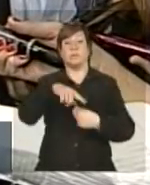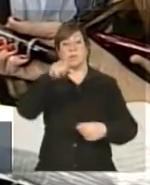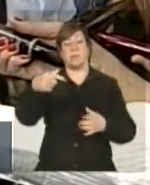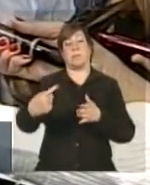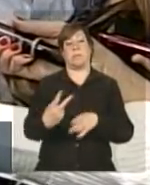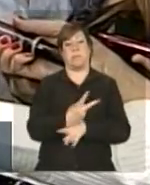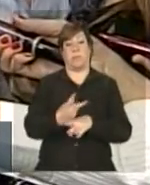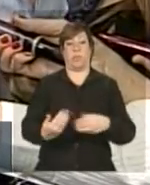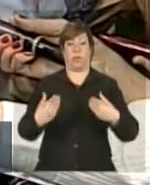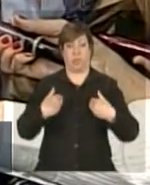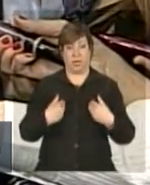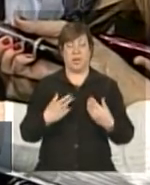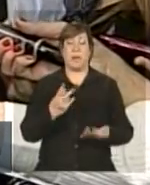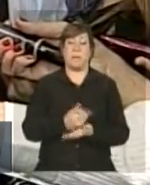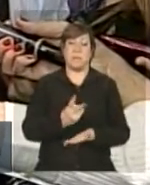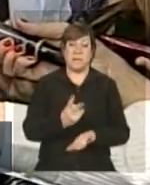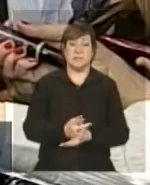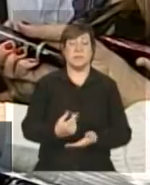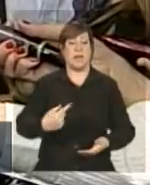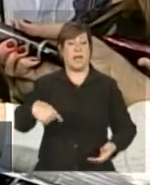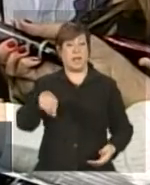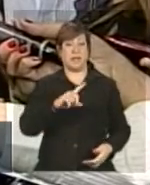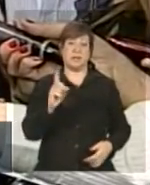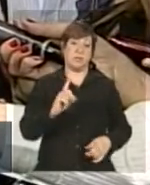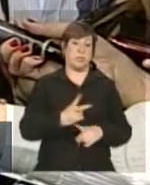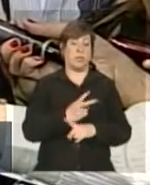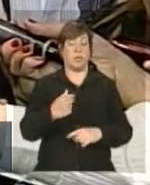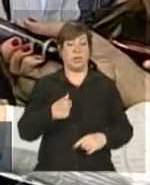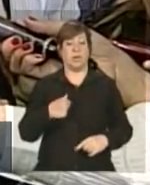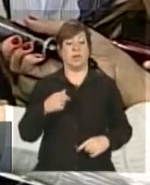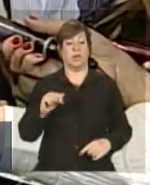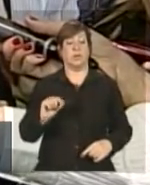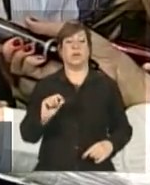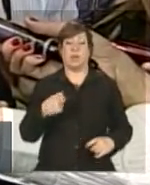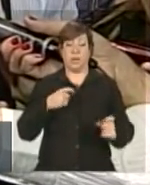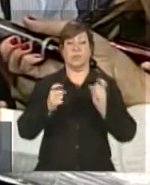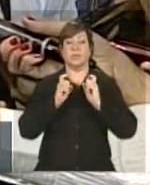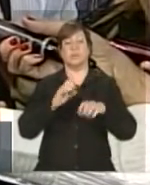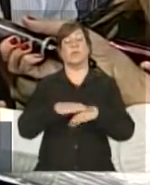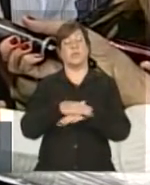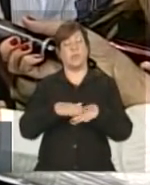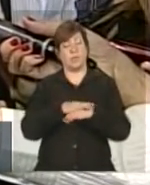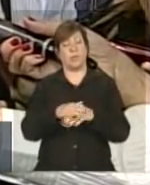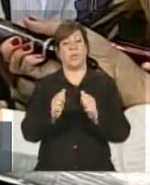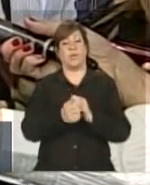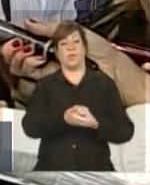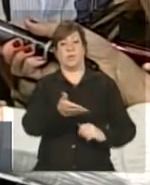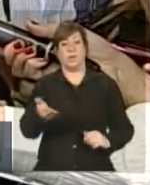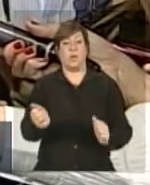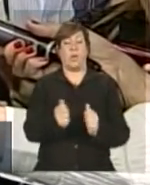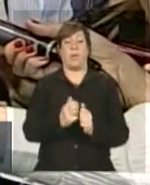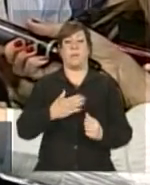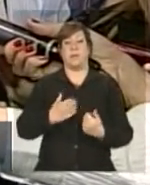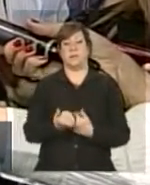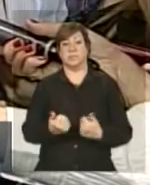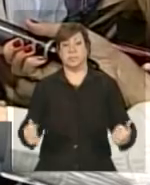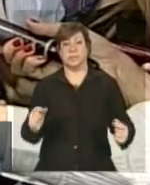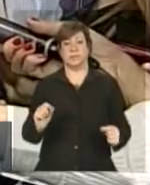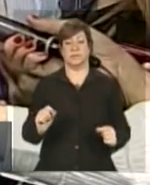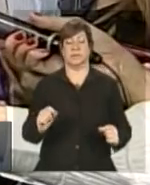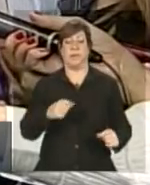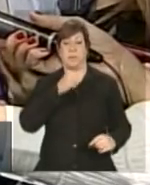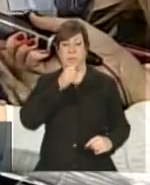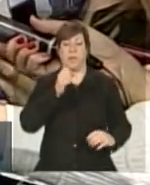procurarem. E mesmo aqueles que não me procurarem, eu dialogarei por meio da minha assessoria de imprensa,